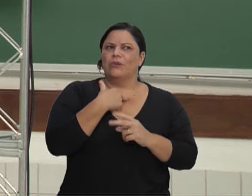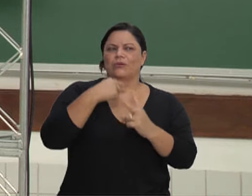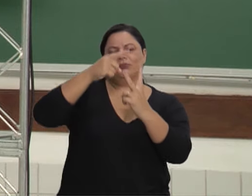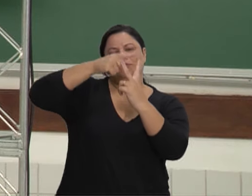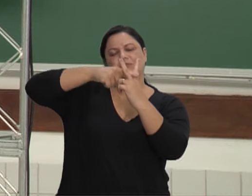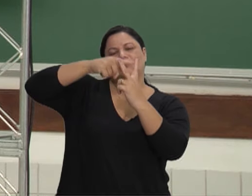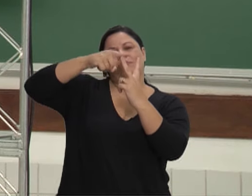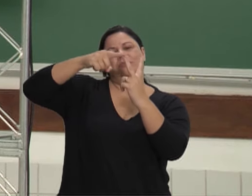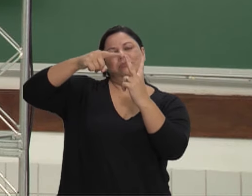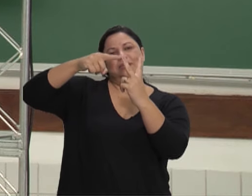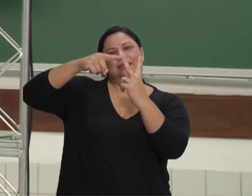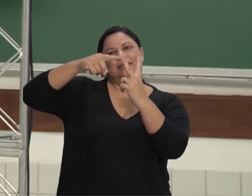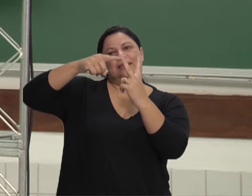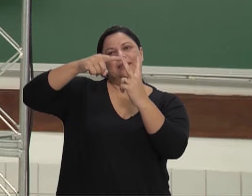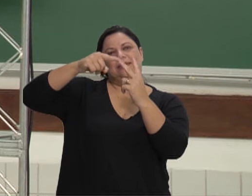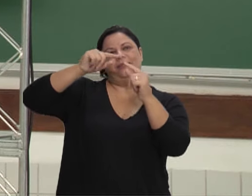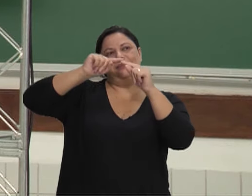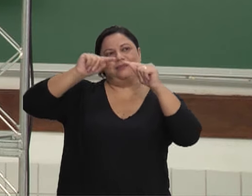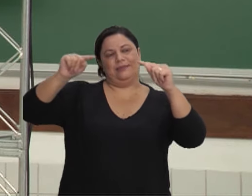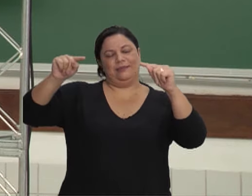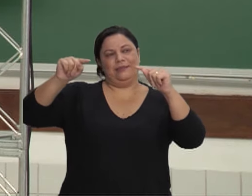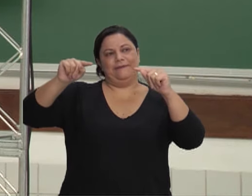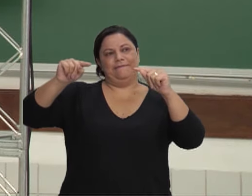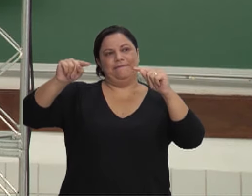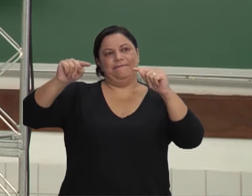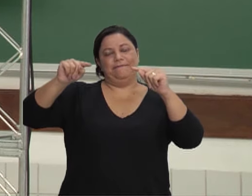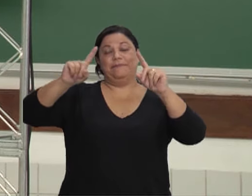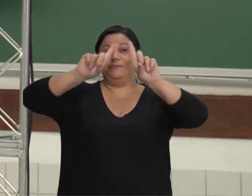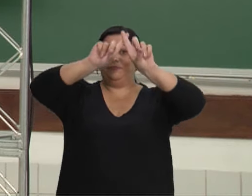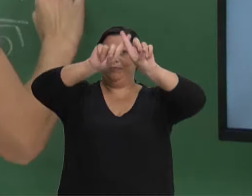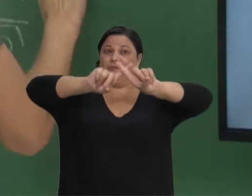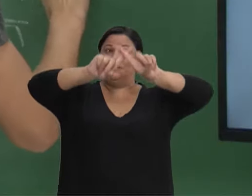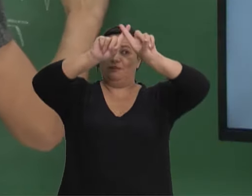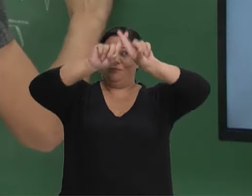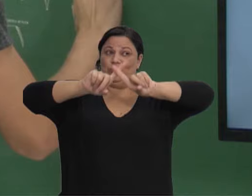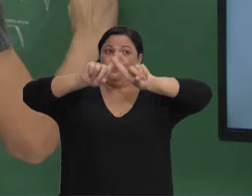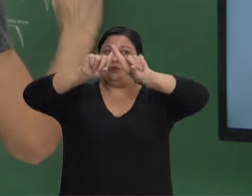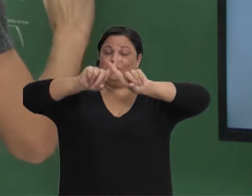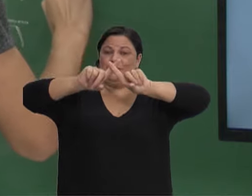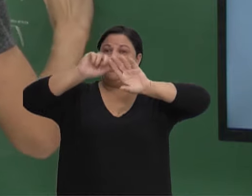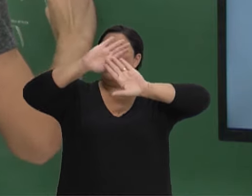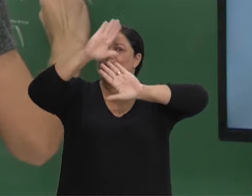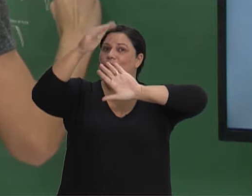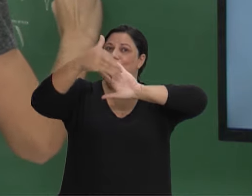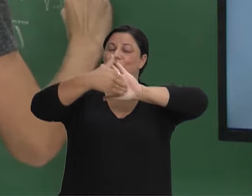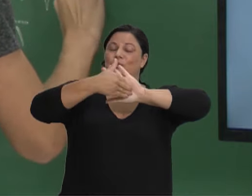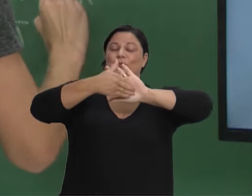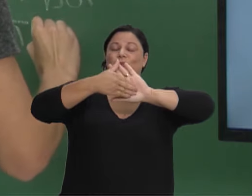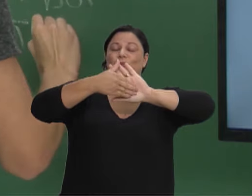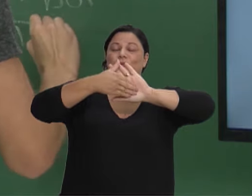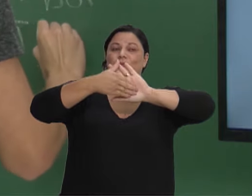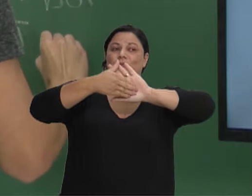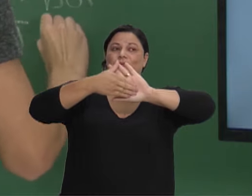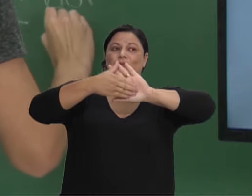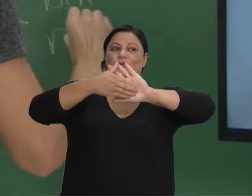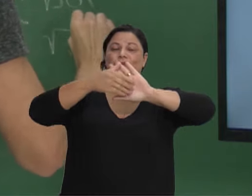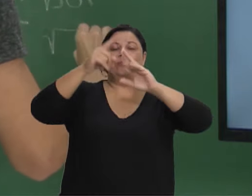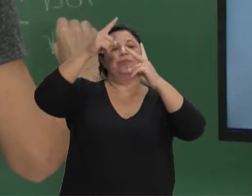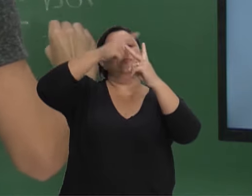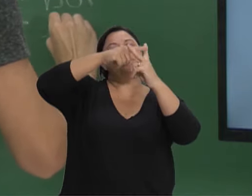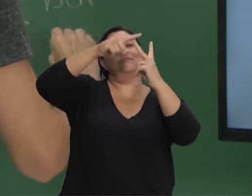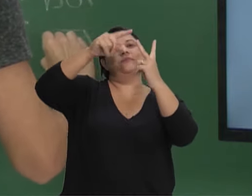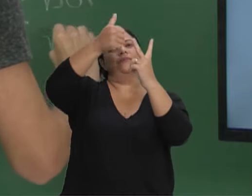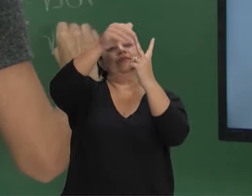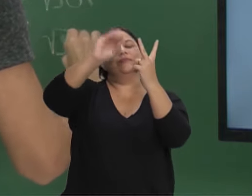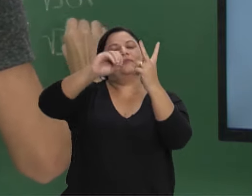meu denominador. Vou multiplicar todo mundo, em cima e embaixo, por raiz de